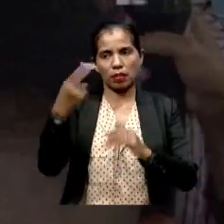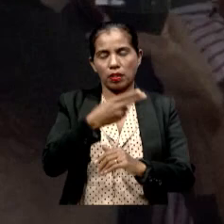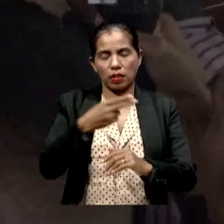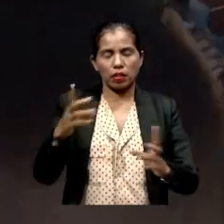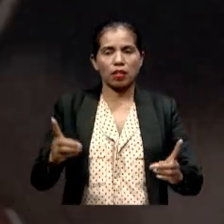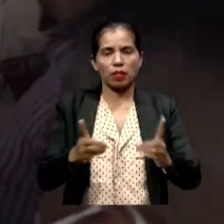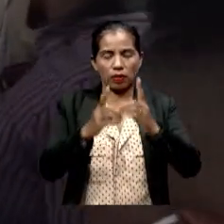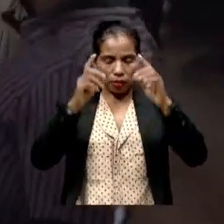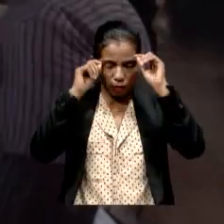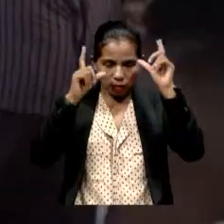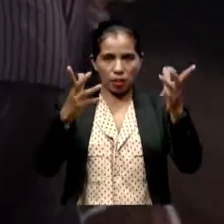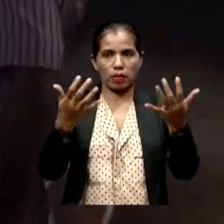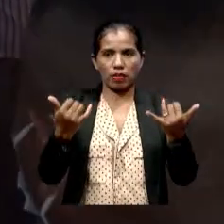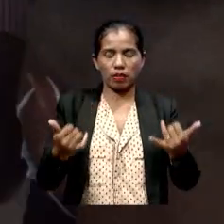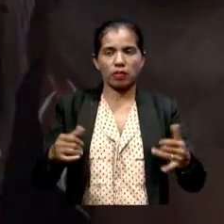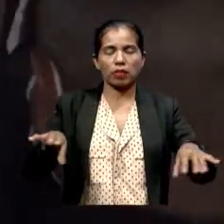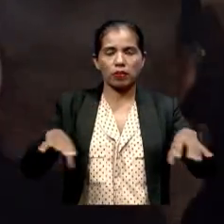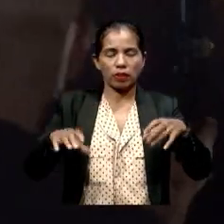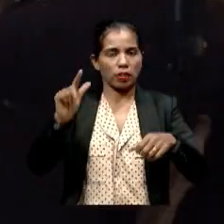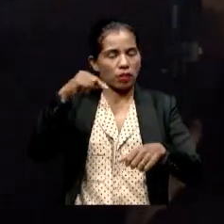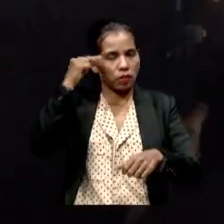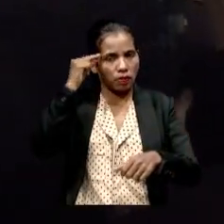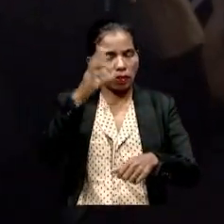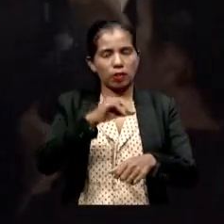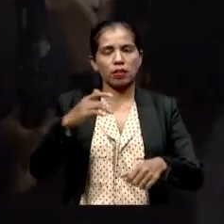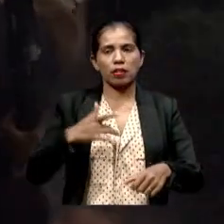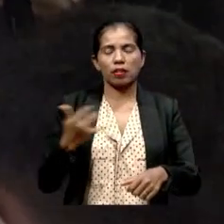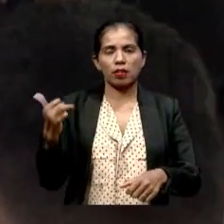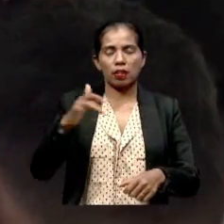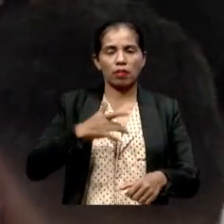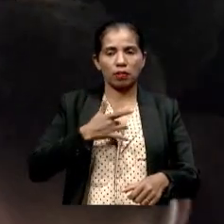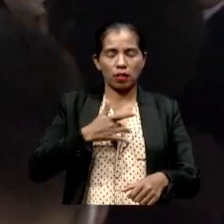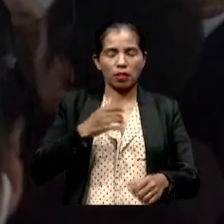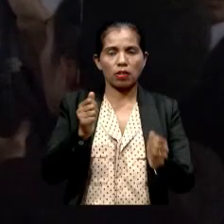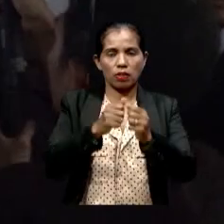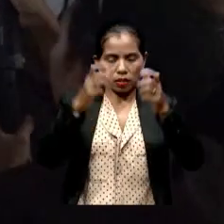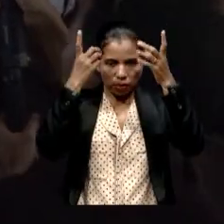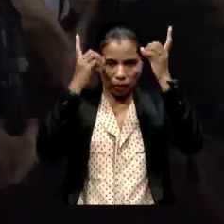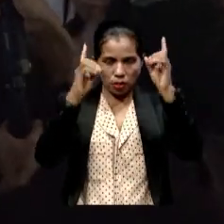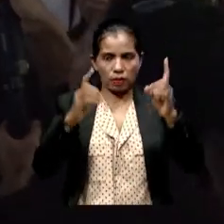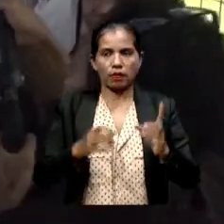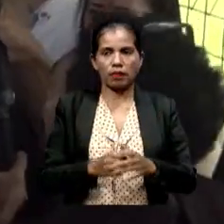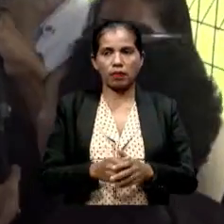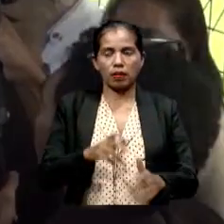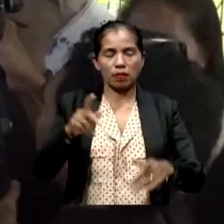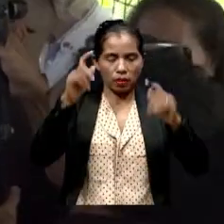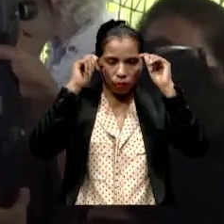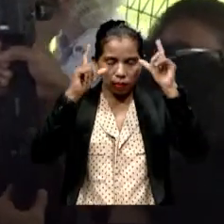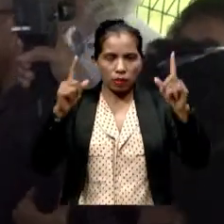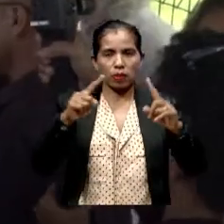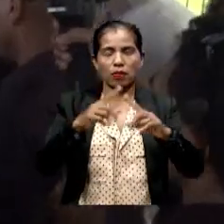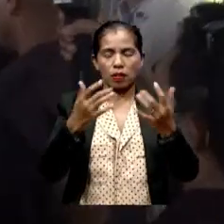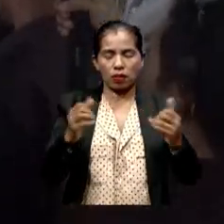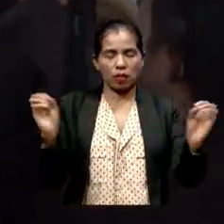Timuruan Balum, nem Pededão, nem serviço ao governo, não se recontente com a decisão nem. Orta Tutan, Timuruan Balum, Tohin Loron,